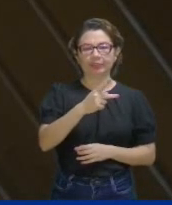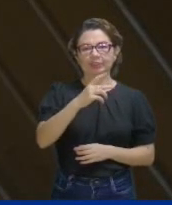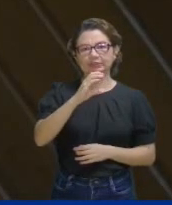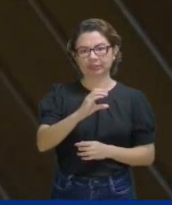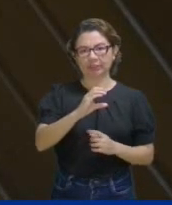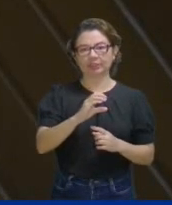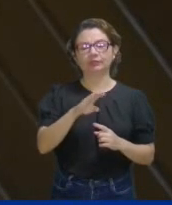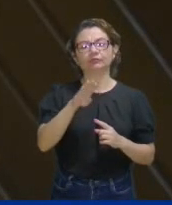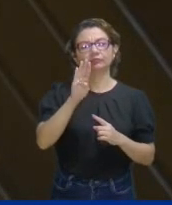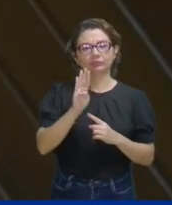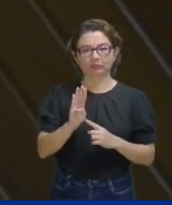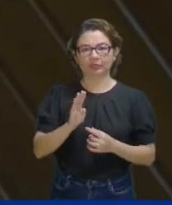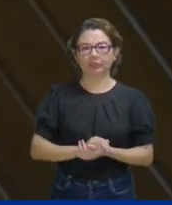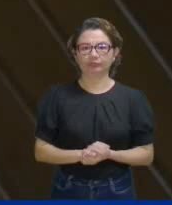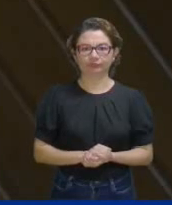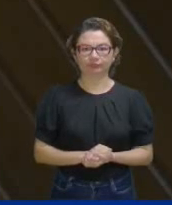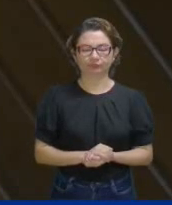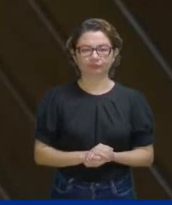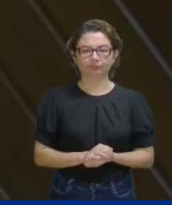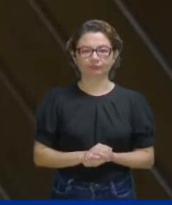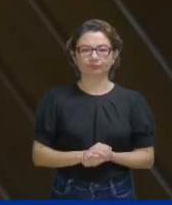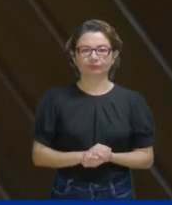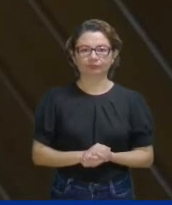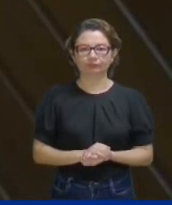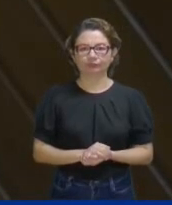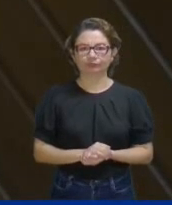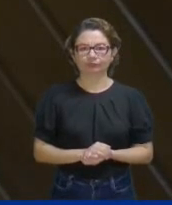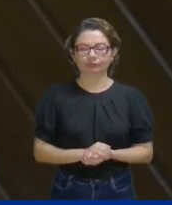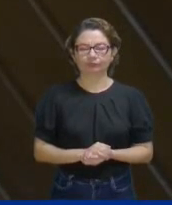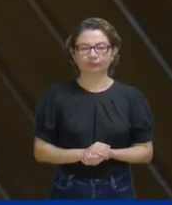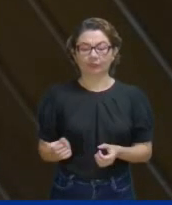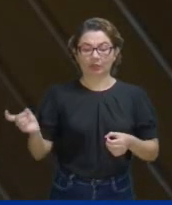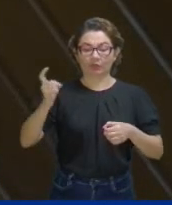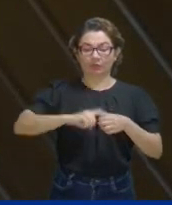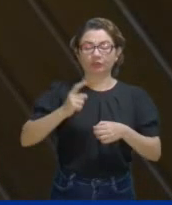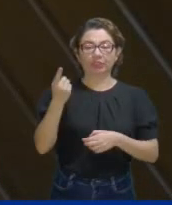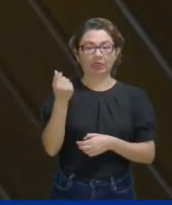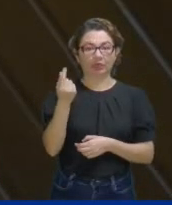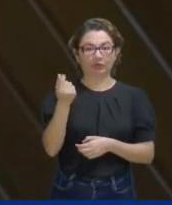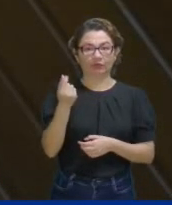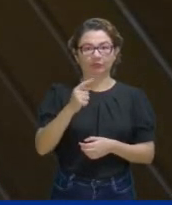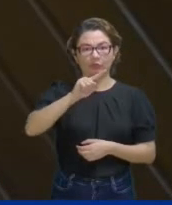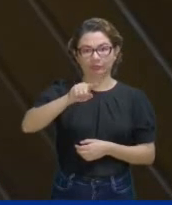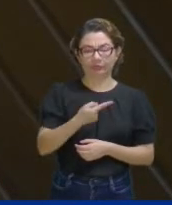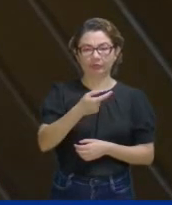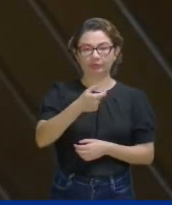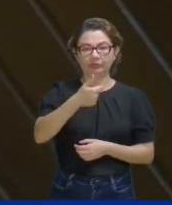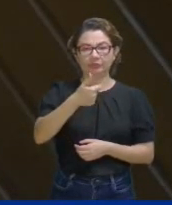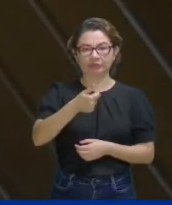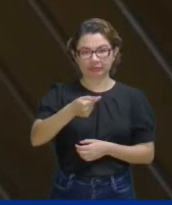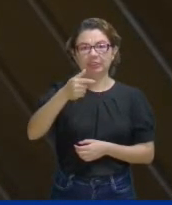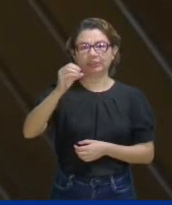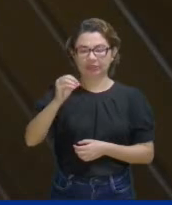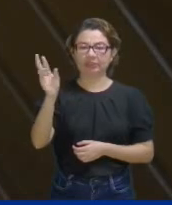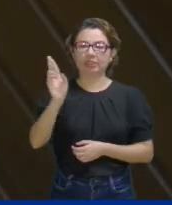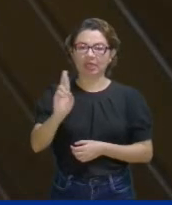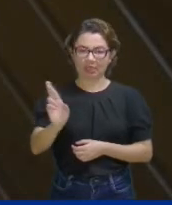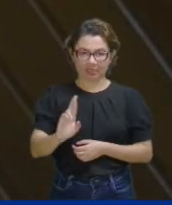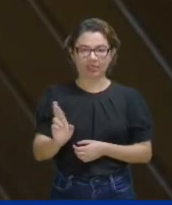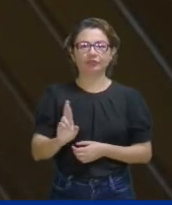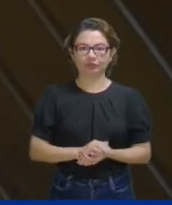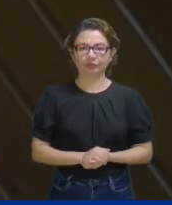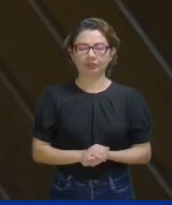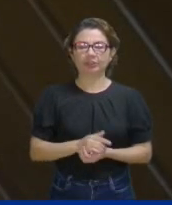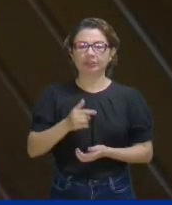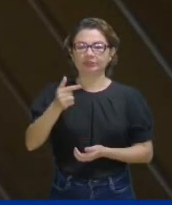do barba. Brasil, decorrente Batom de determinação de rosa claro, ressarcimento ao traje toga Tesouro preta na Nacional, barra de no orlagem valor inferior. de R$ 4. 1.070,80 Cumprimento de